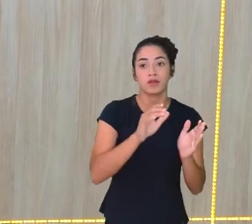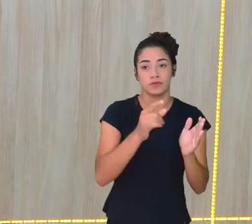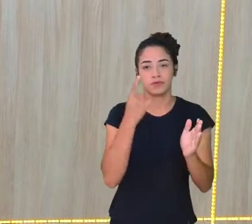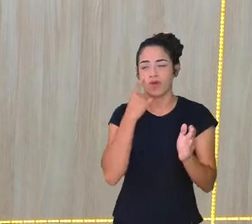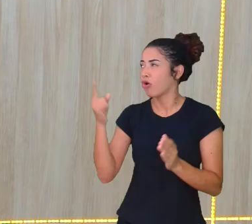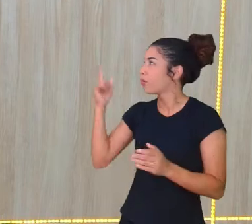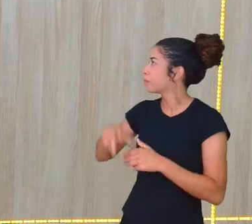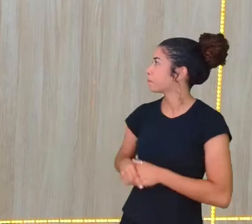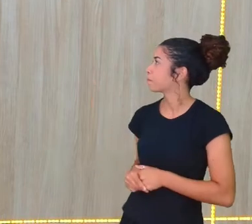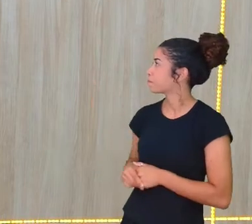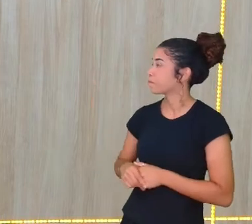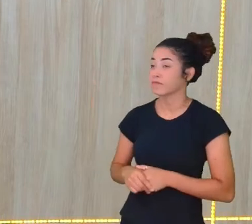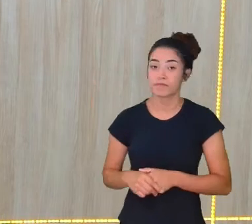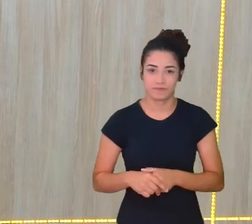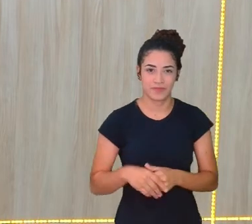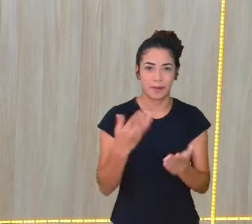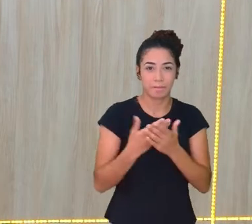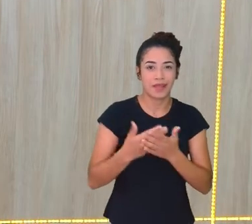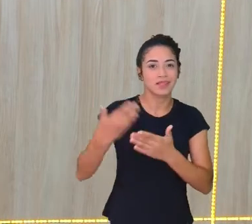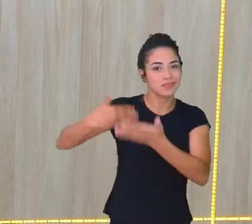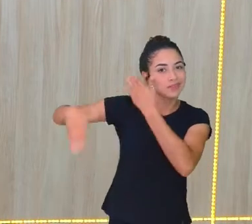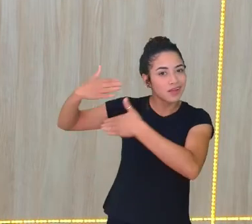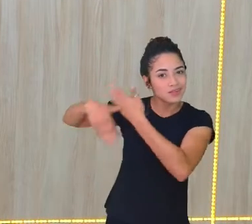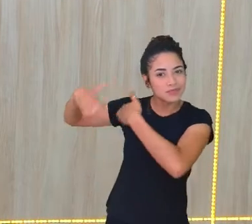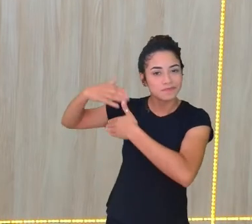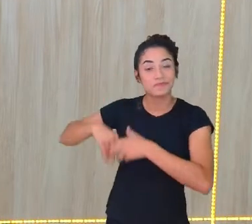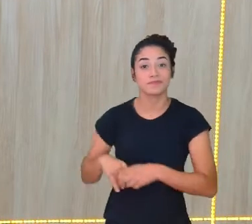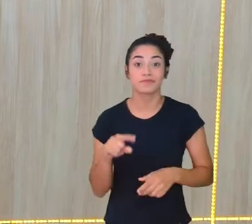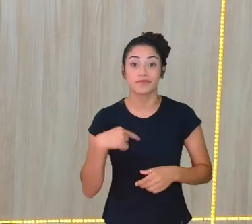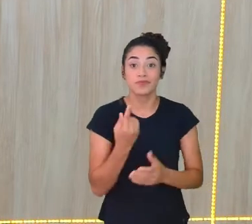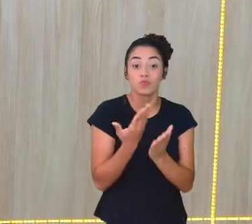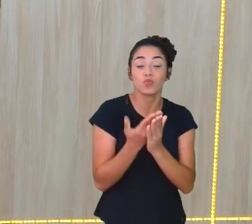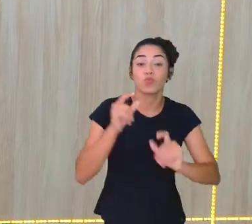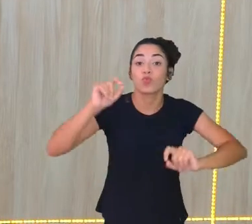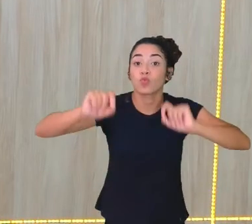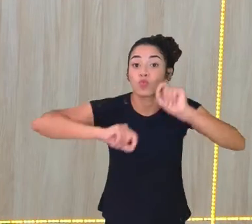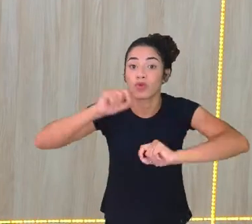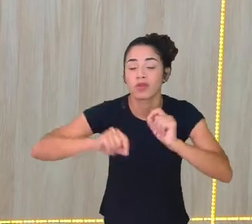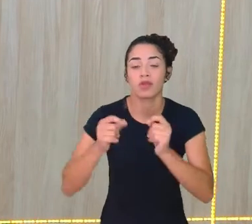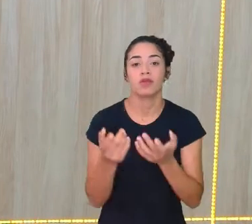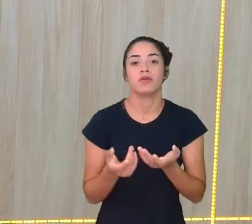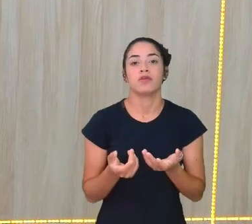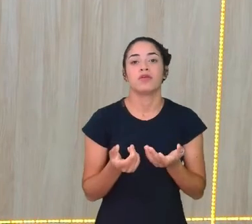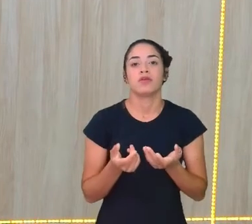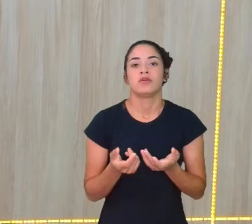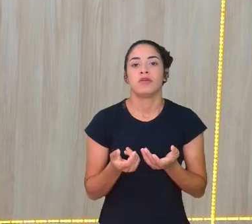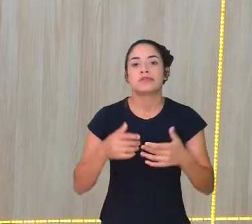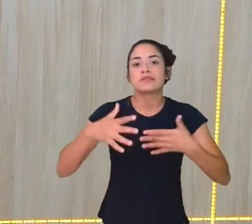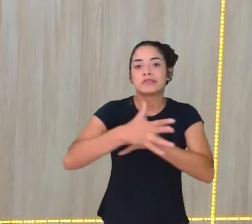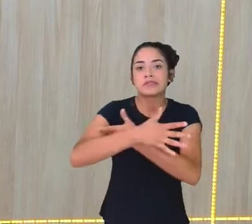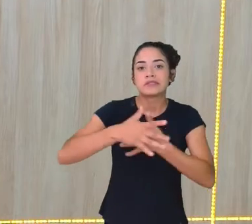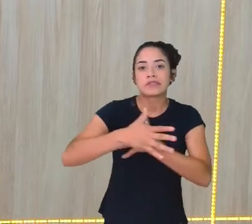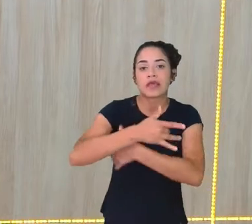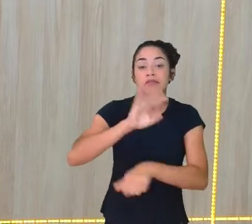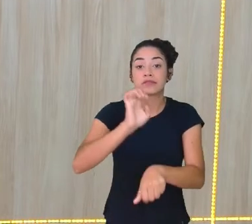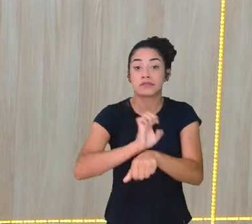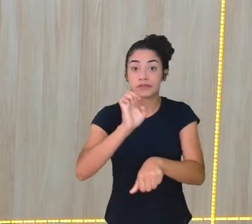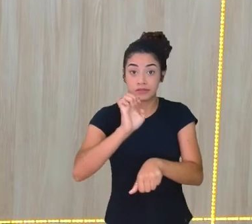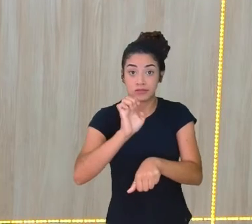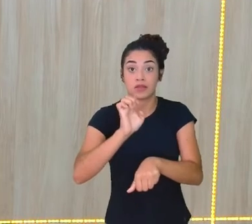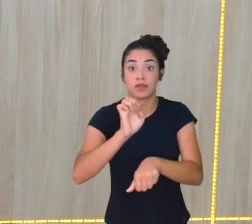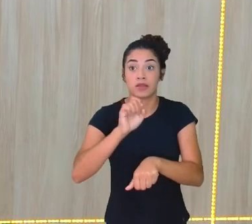arcaico, onde na aula passada nós estudamos sobre a cidade-estado